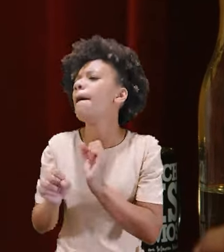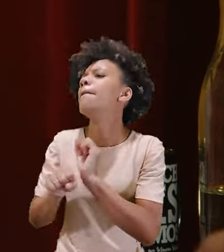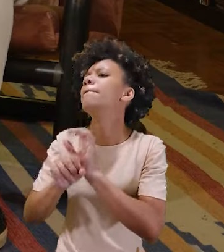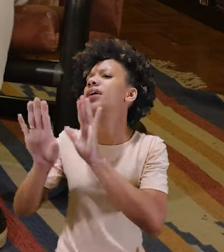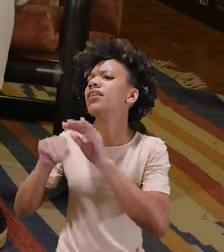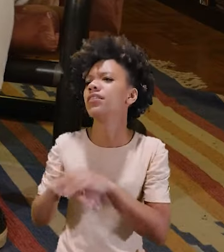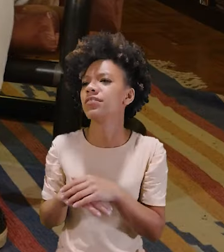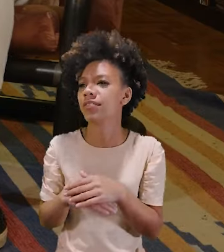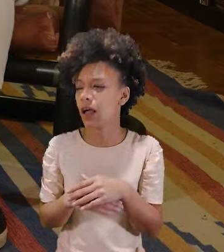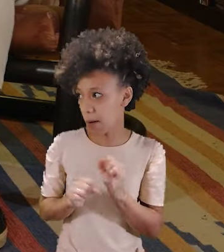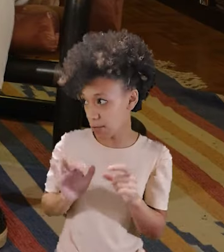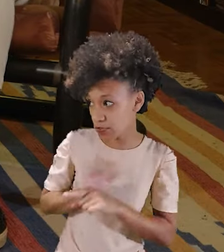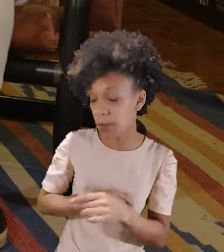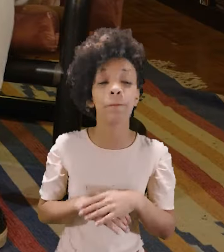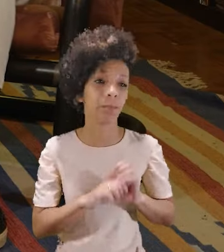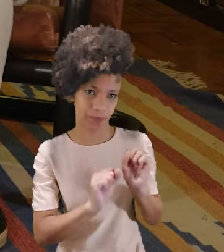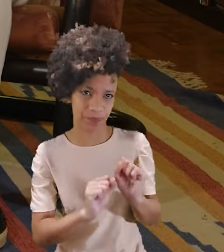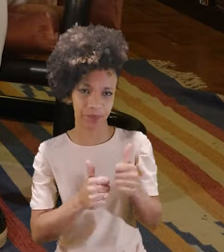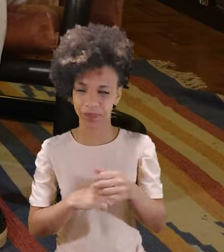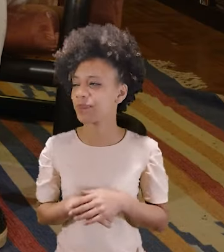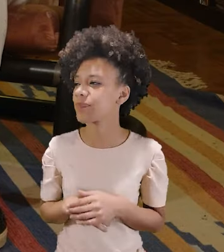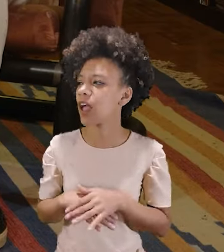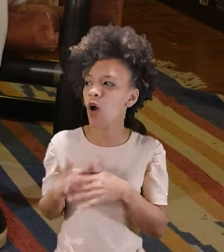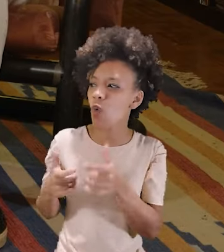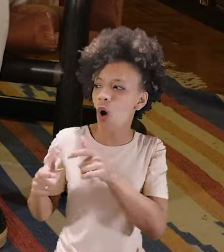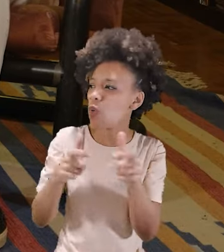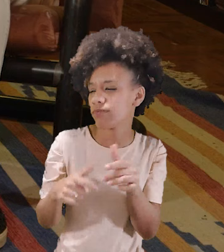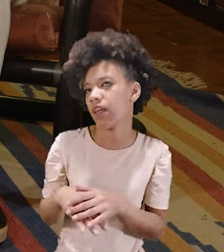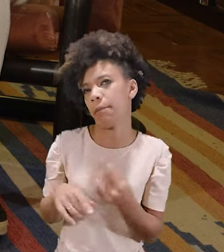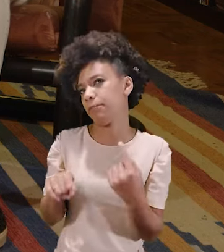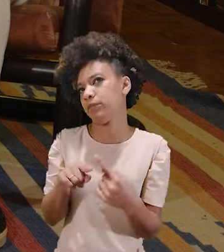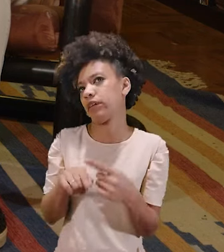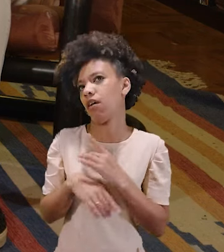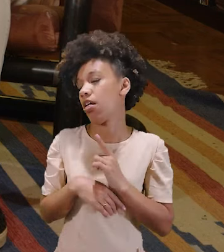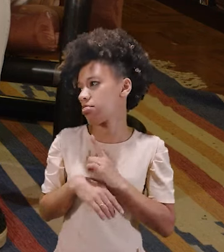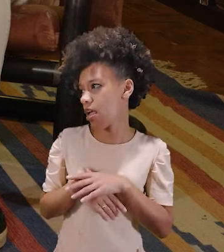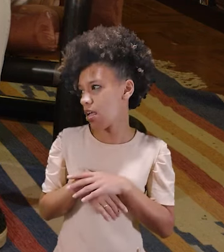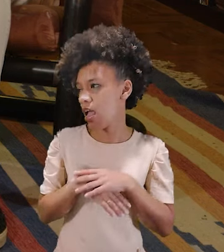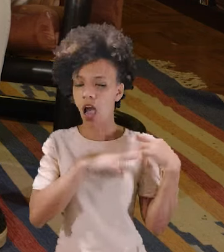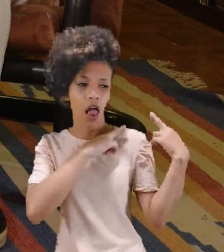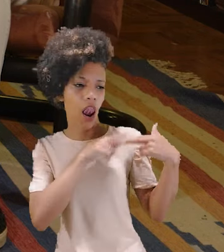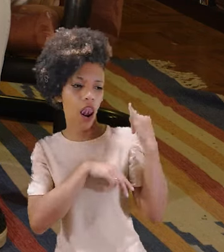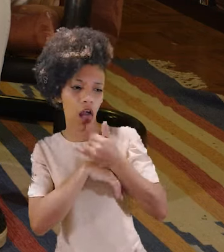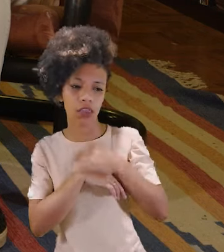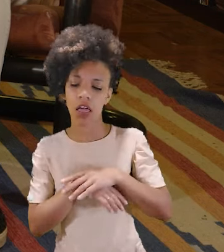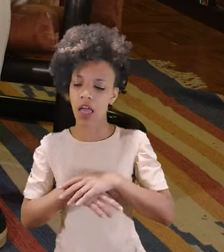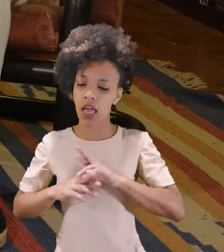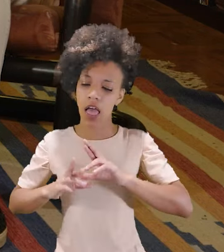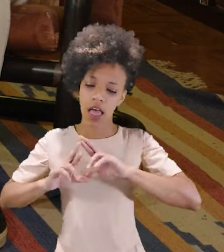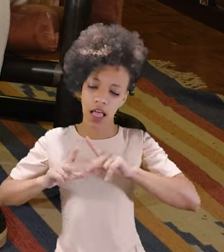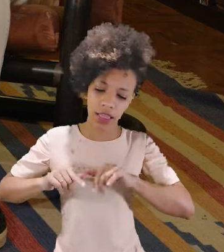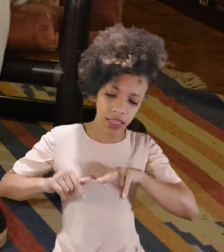gente pergunta é o lugar mais porque se tem essa lenda do Triângulo das Bermudas